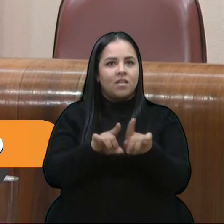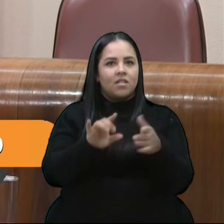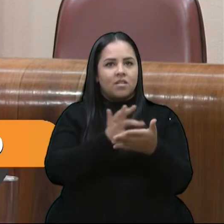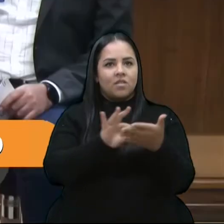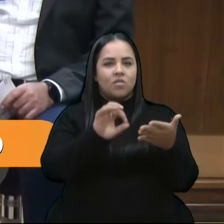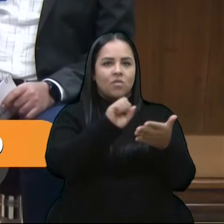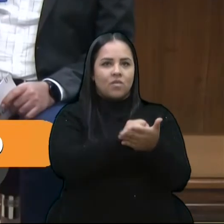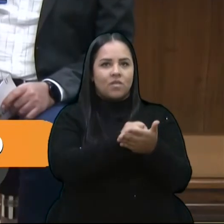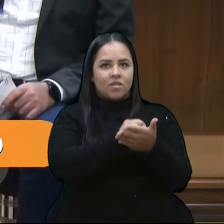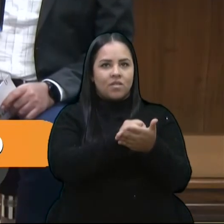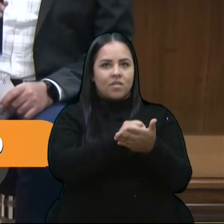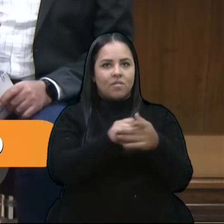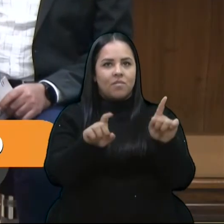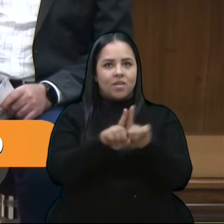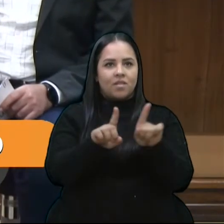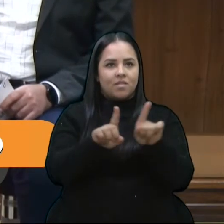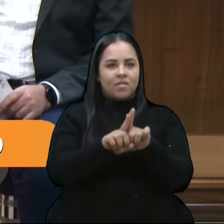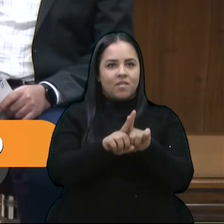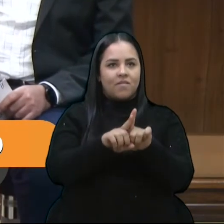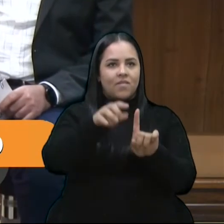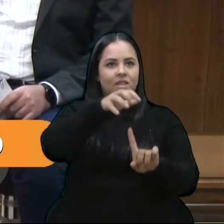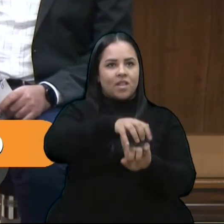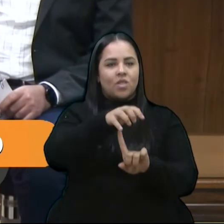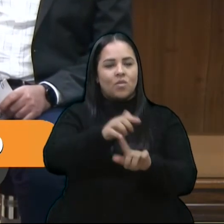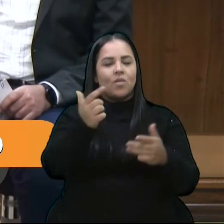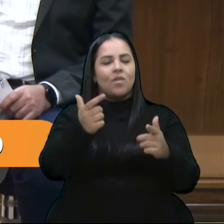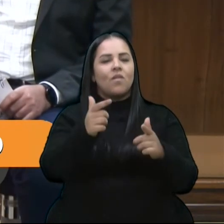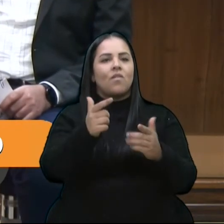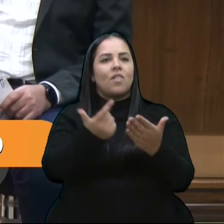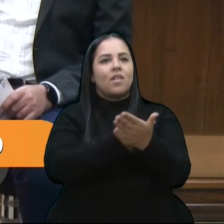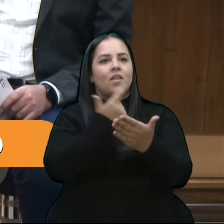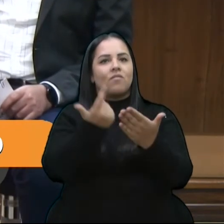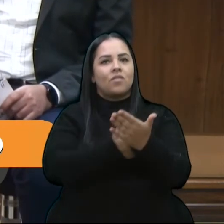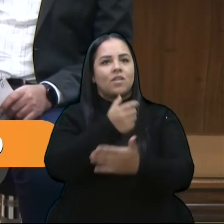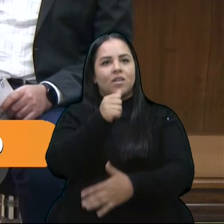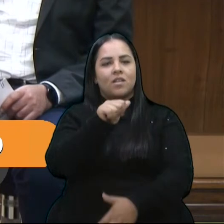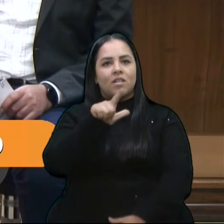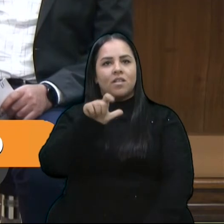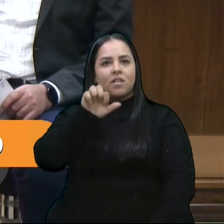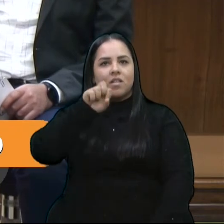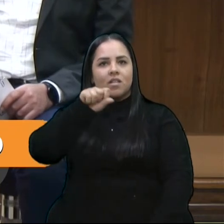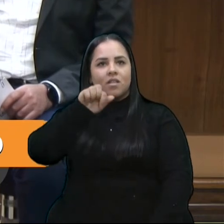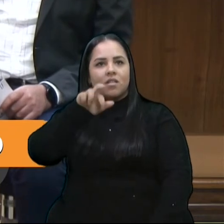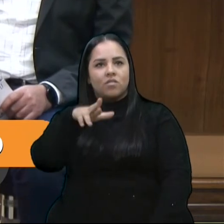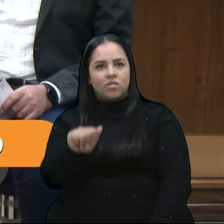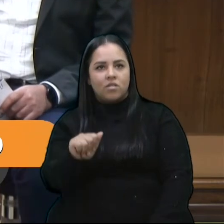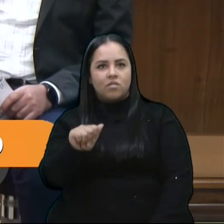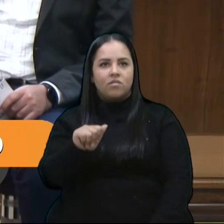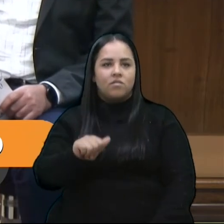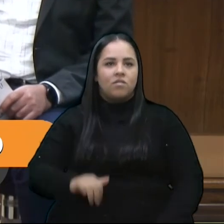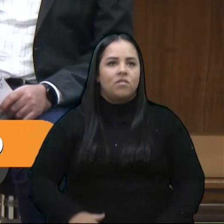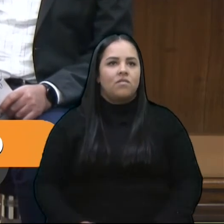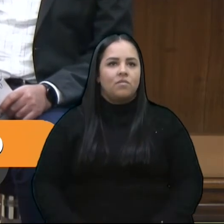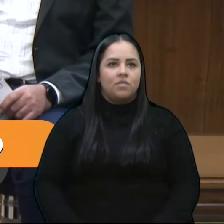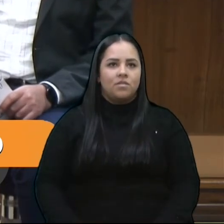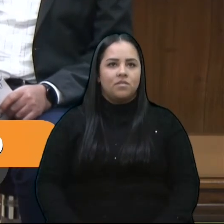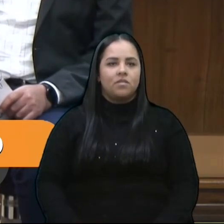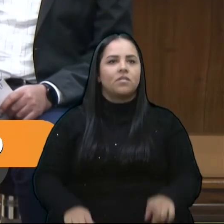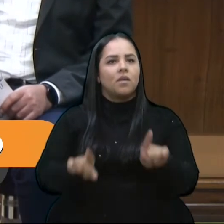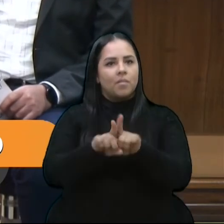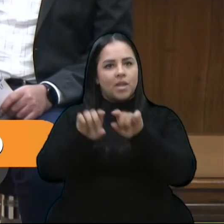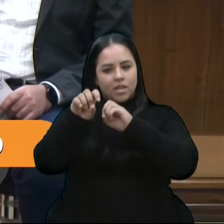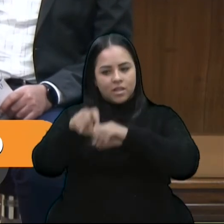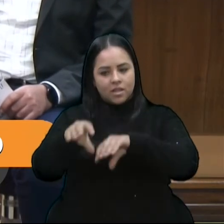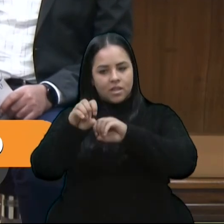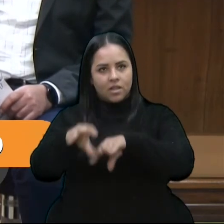Feira do Livro. Né? Exatamente. Alessandra Reck, Fábio, que também é docente, né, dos cursos de